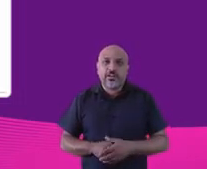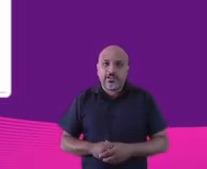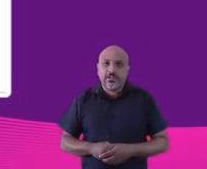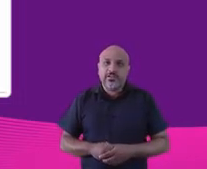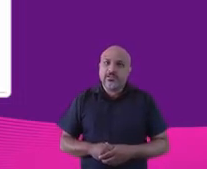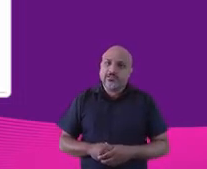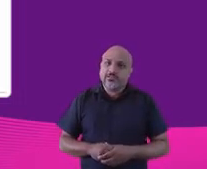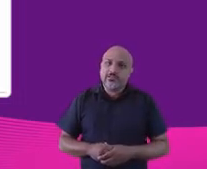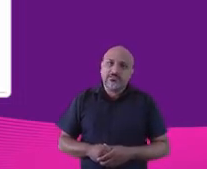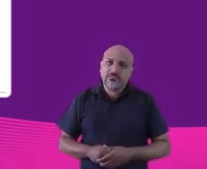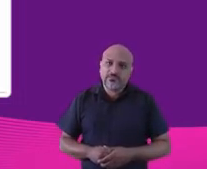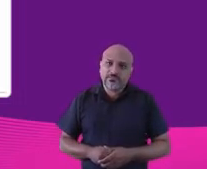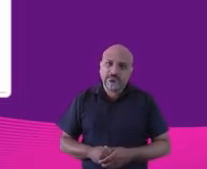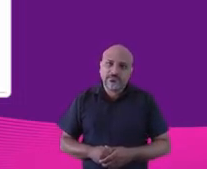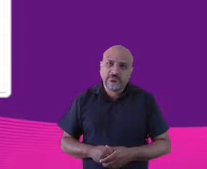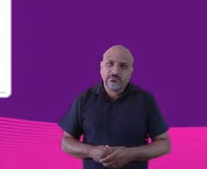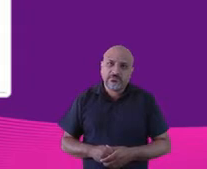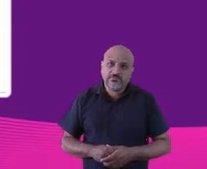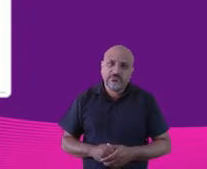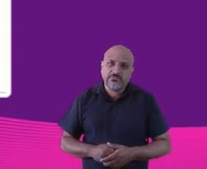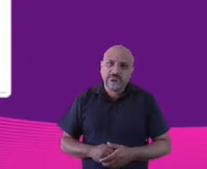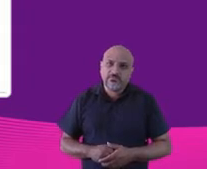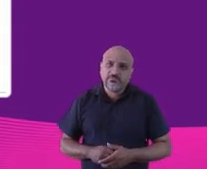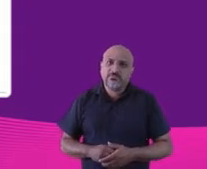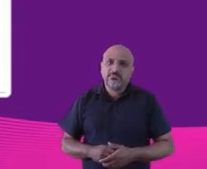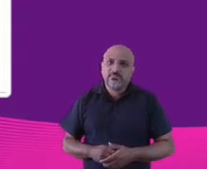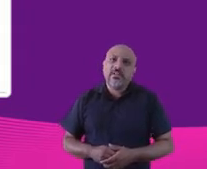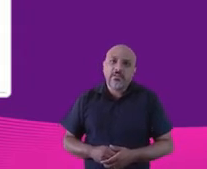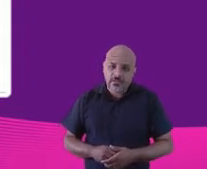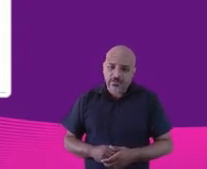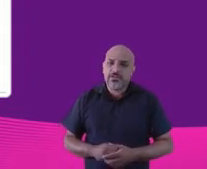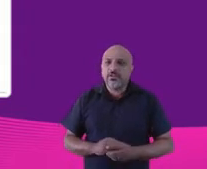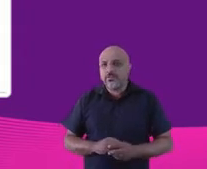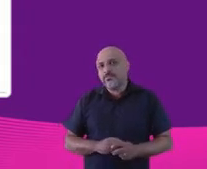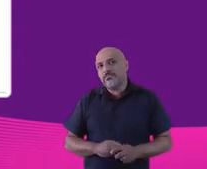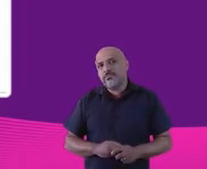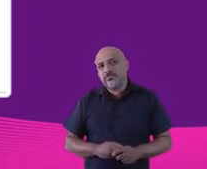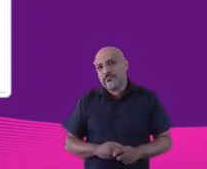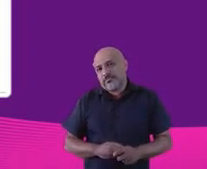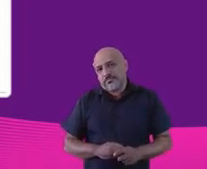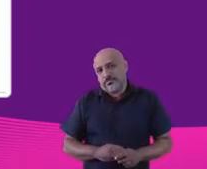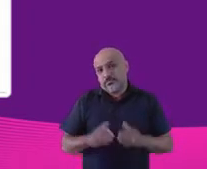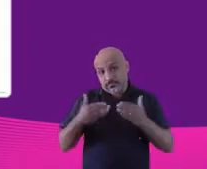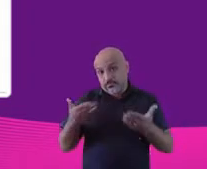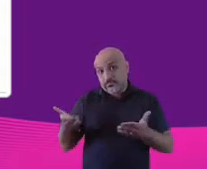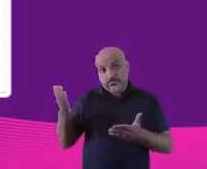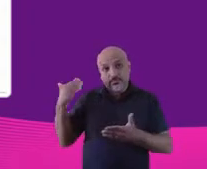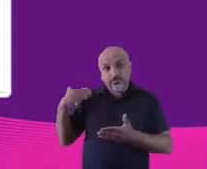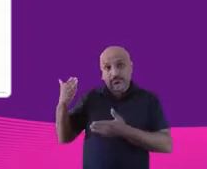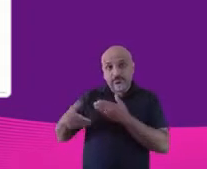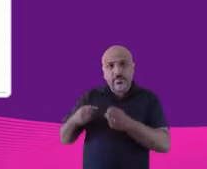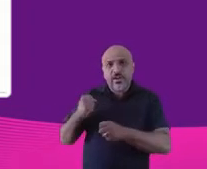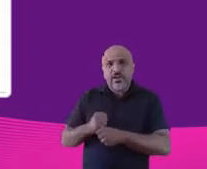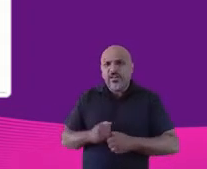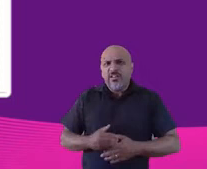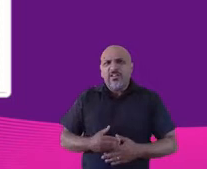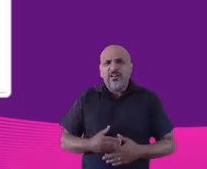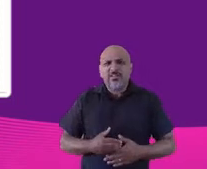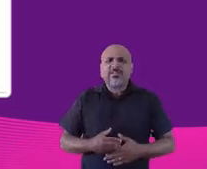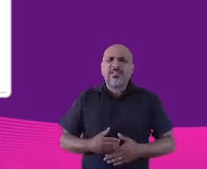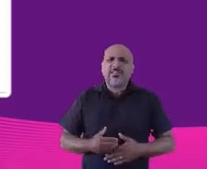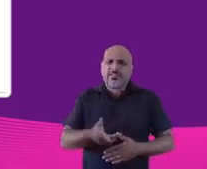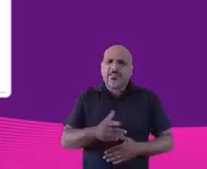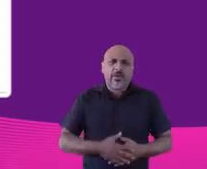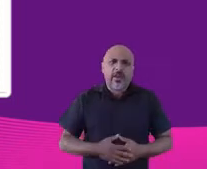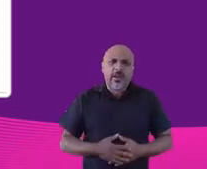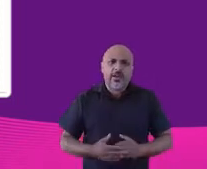com um certo grau de neuropatia periférica. Naquela época não se fazia manutenção com talidomida, então ele não fez